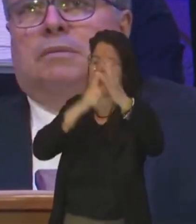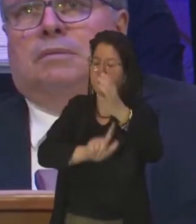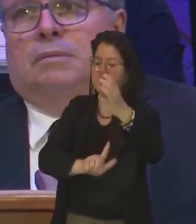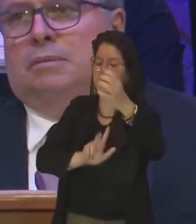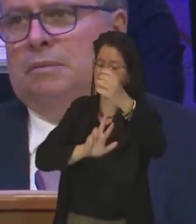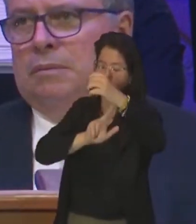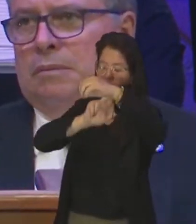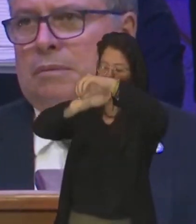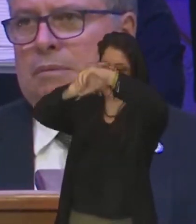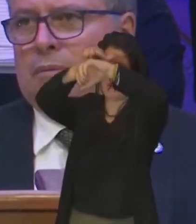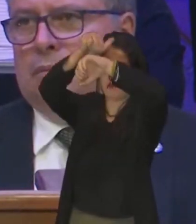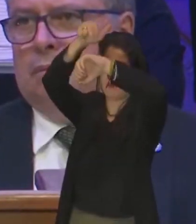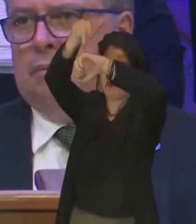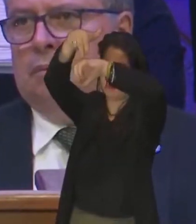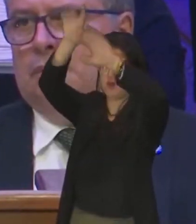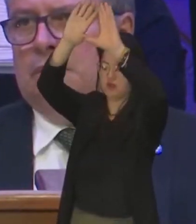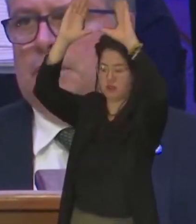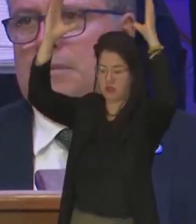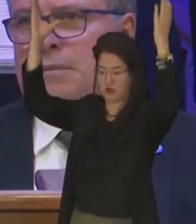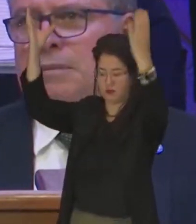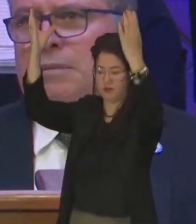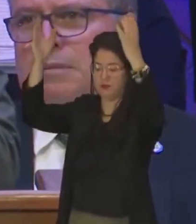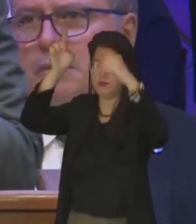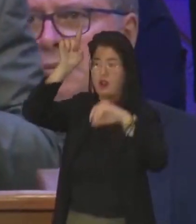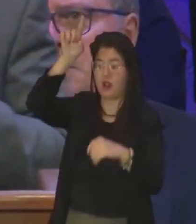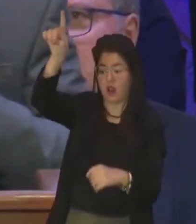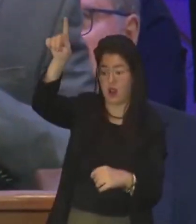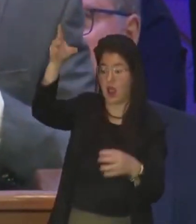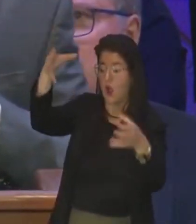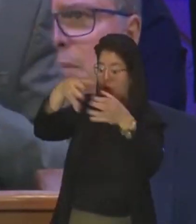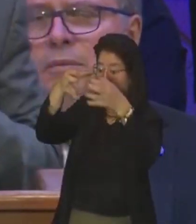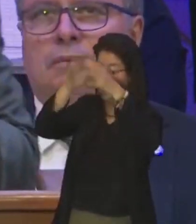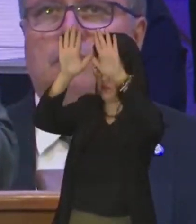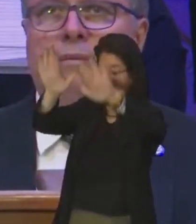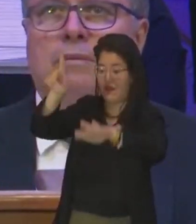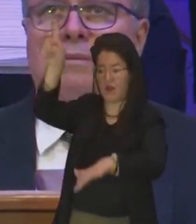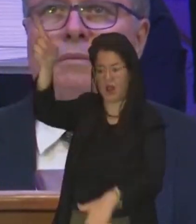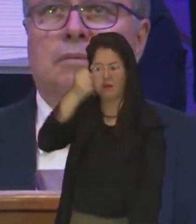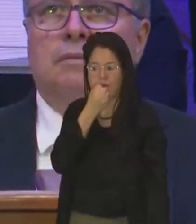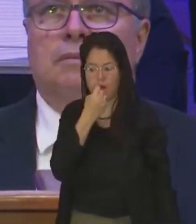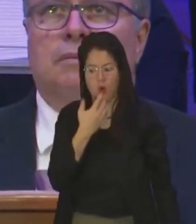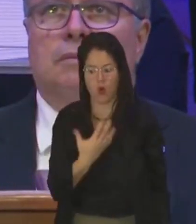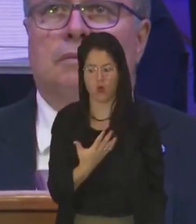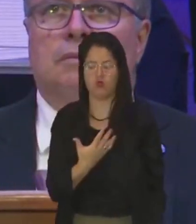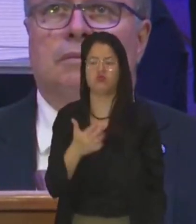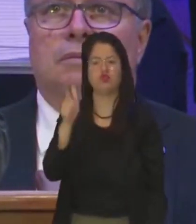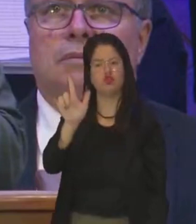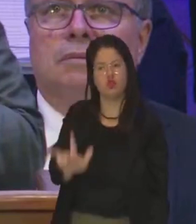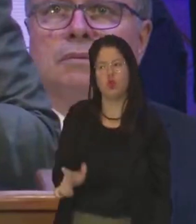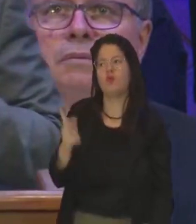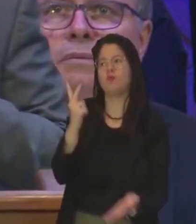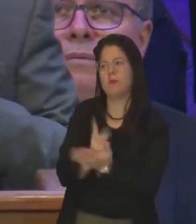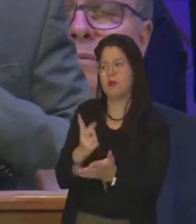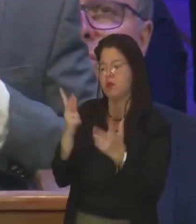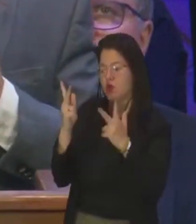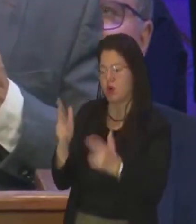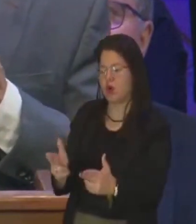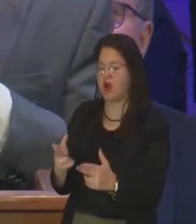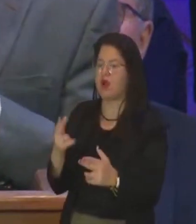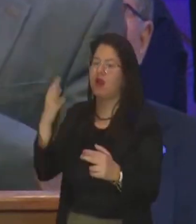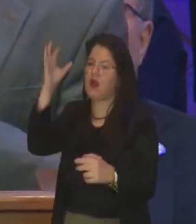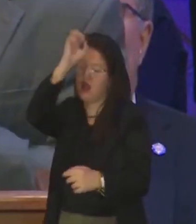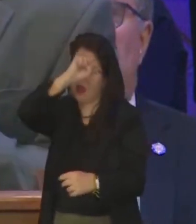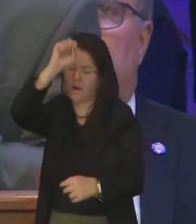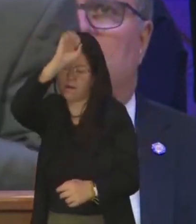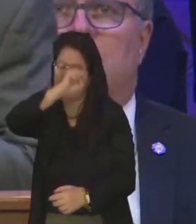se encontrar com o Uaptoquazauré. Lá eles passavam uma temporada, era muito bom. De novo, a mesma coisa. Eles aprendiam